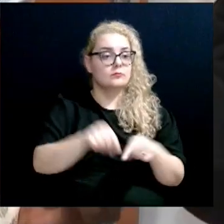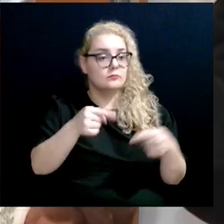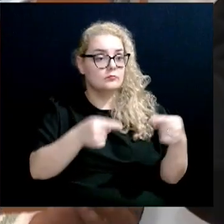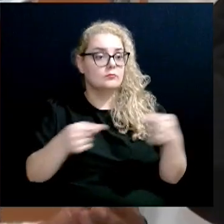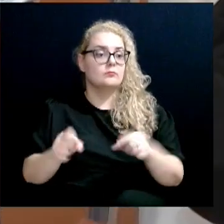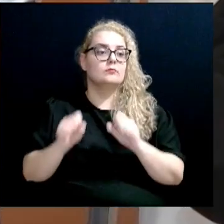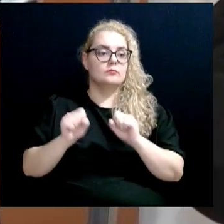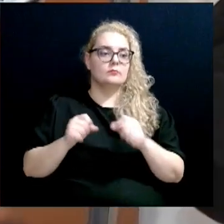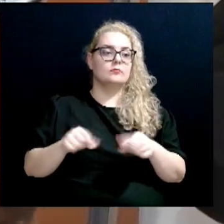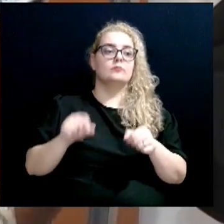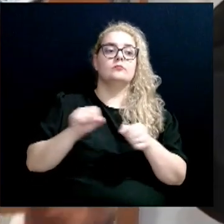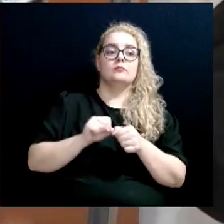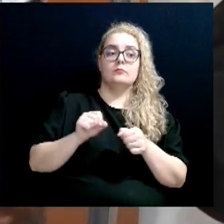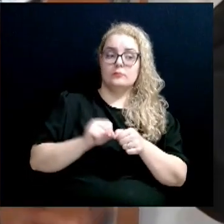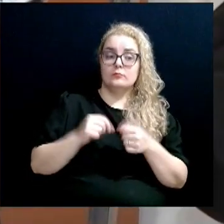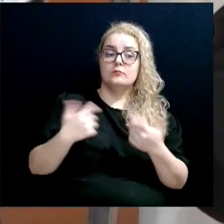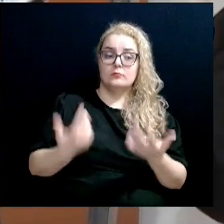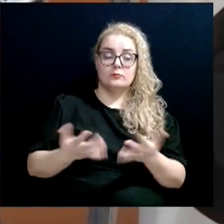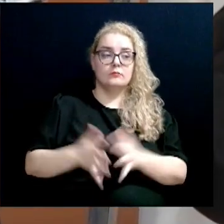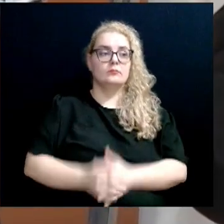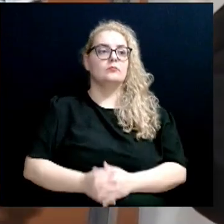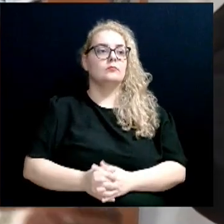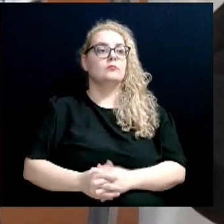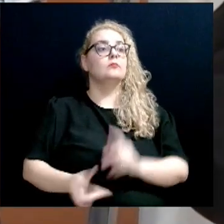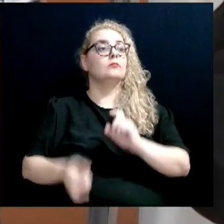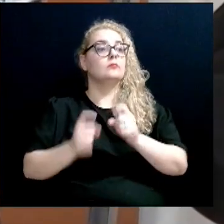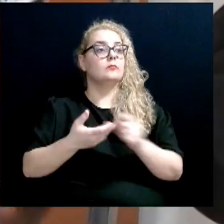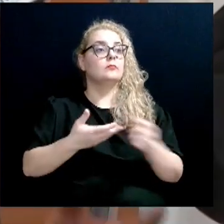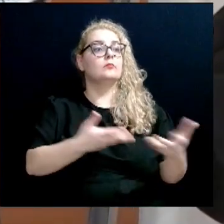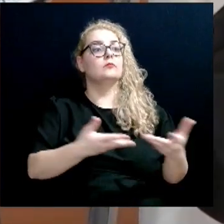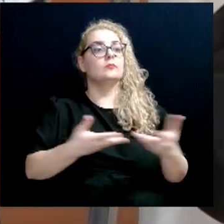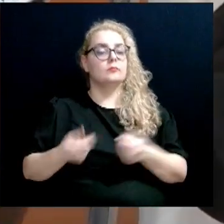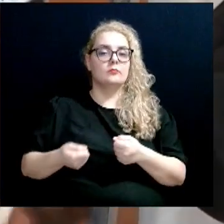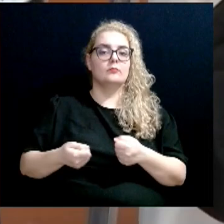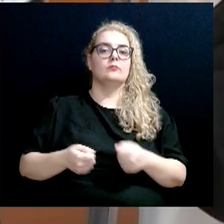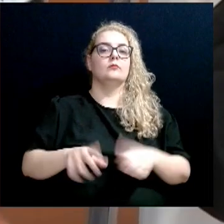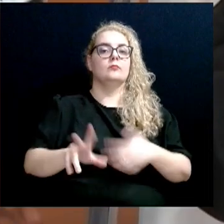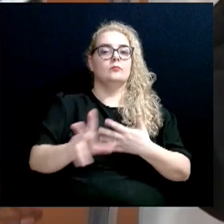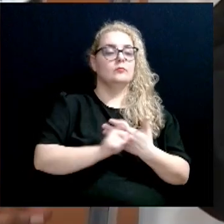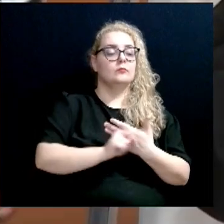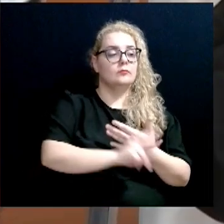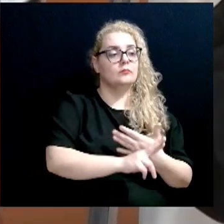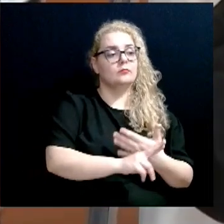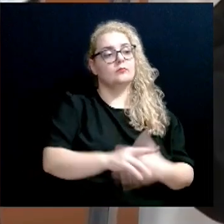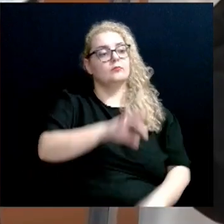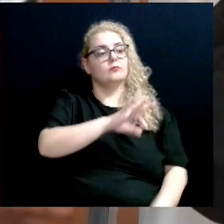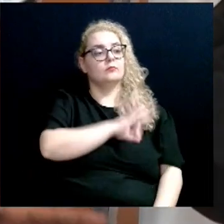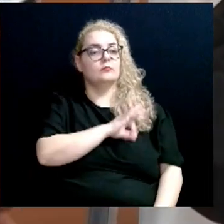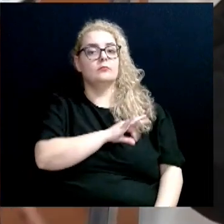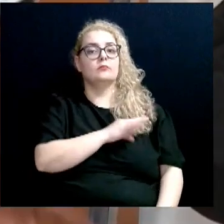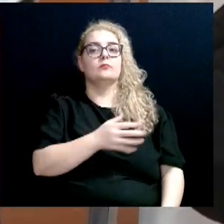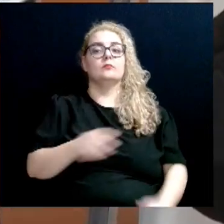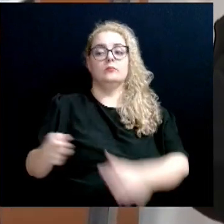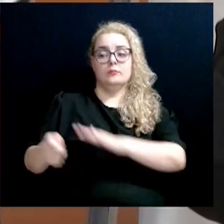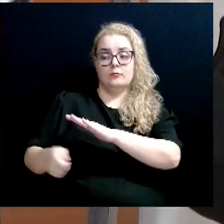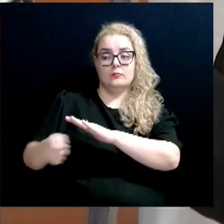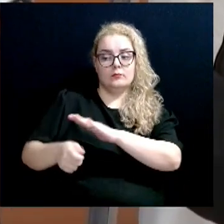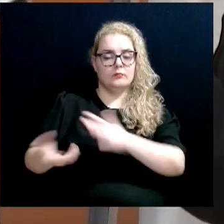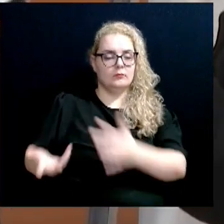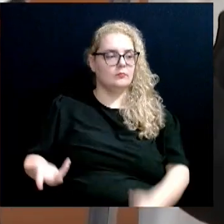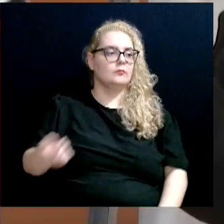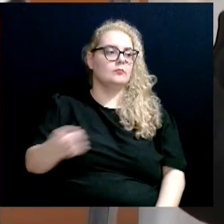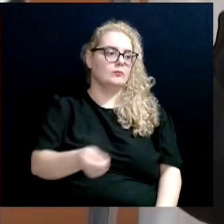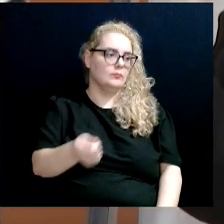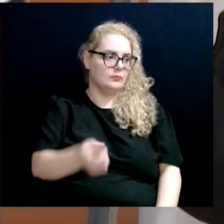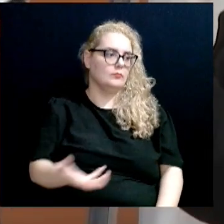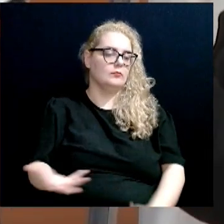fazer uma reunião com a ouvidoria das polícias para que essas associações fossem atendidas e recebidas para criar um protocolo aqui no estado de São